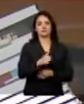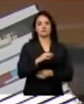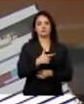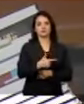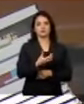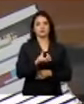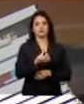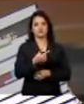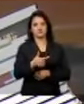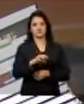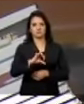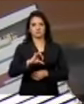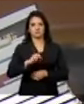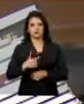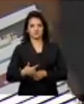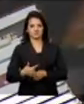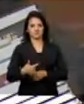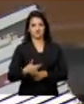126-292.